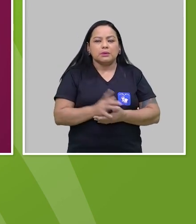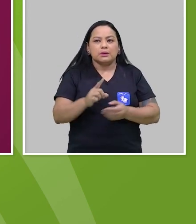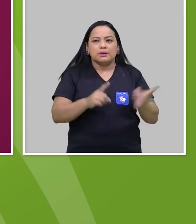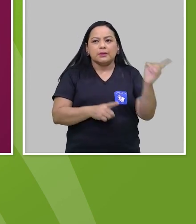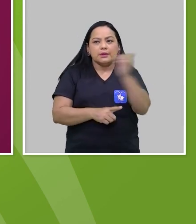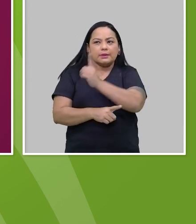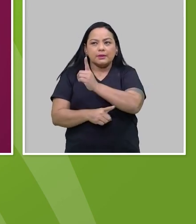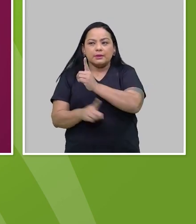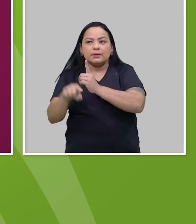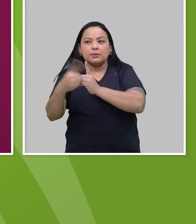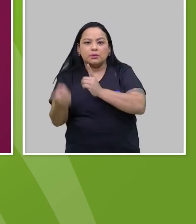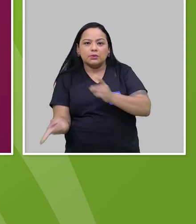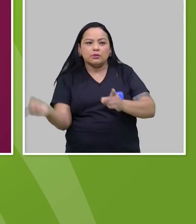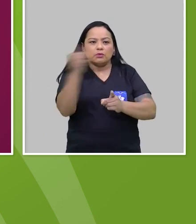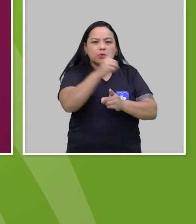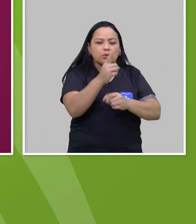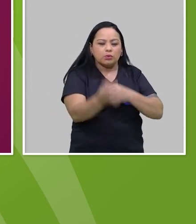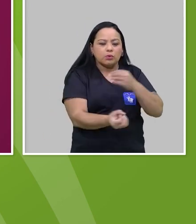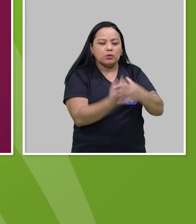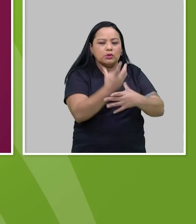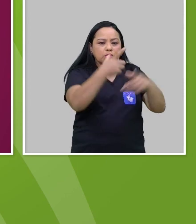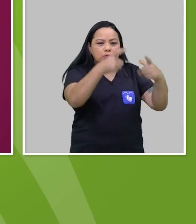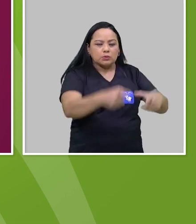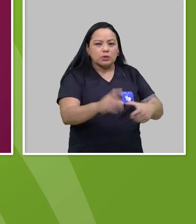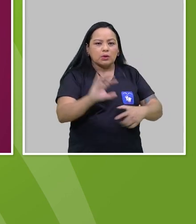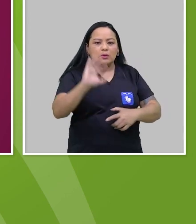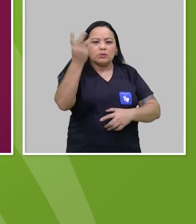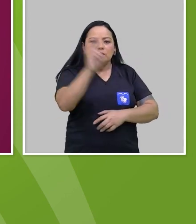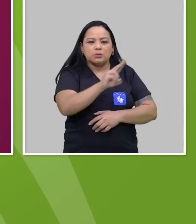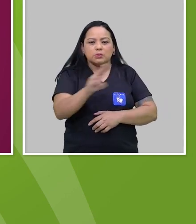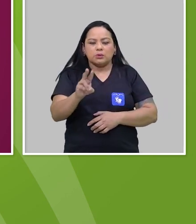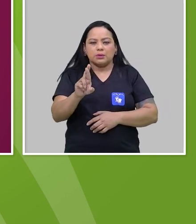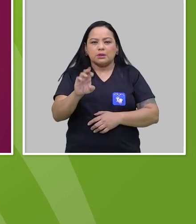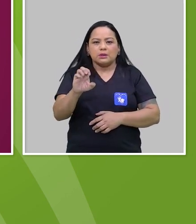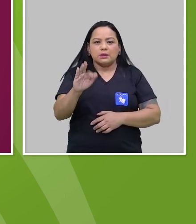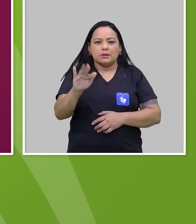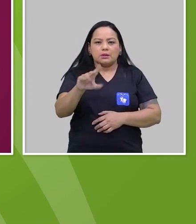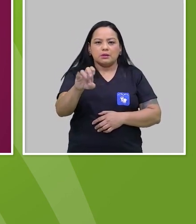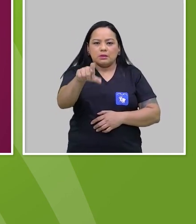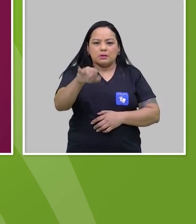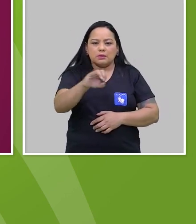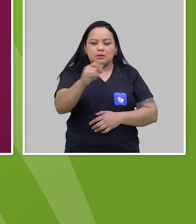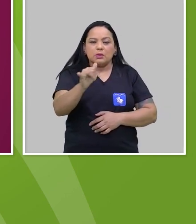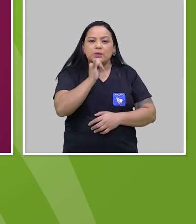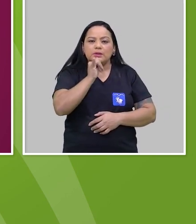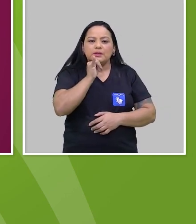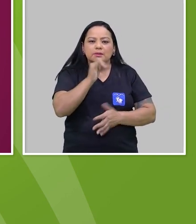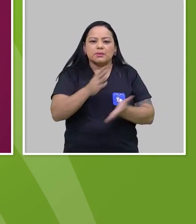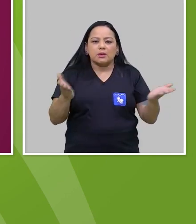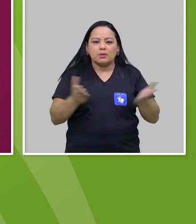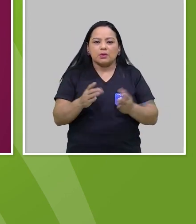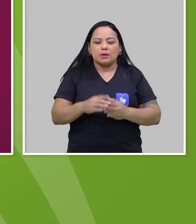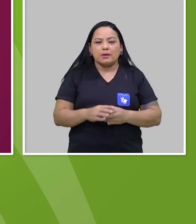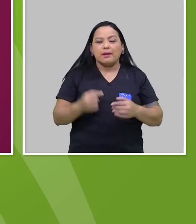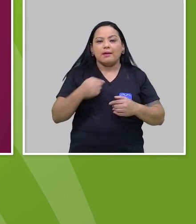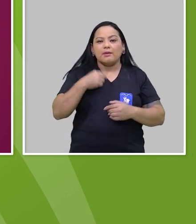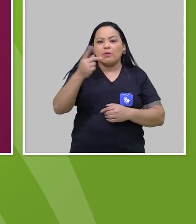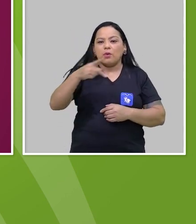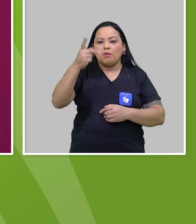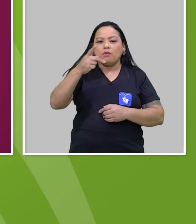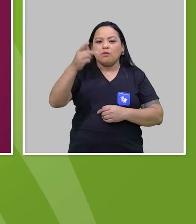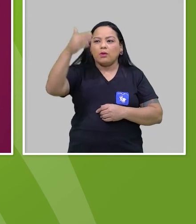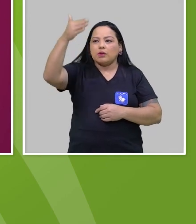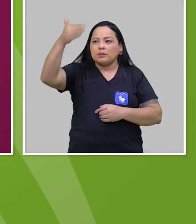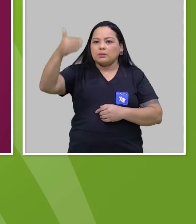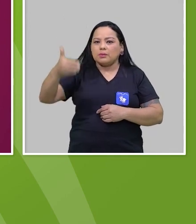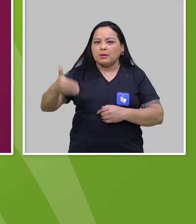para o ponto de origem. A esse fenômeno damos o nome de reflexão. Vejamos um exemplo. Quando eu falo em um ambiente em que